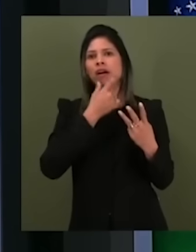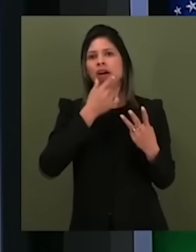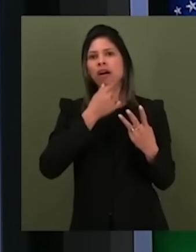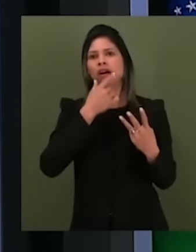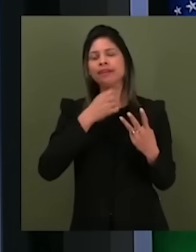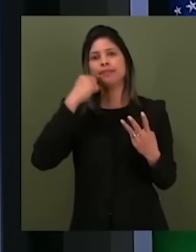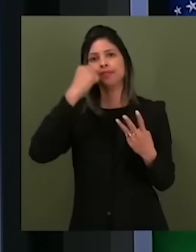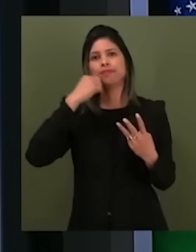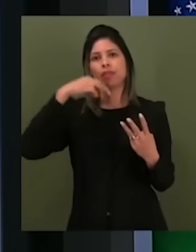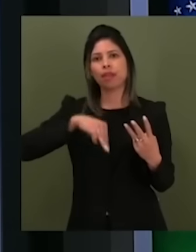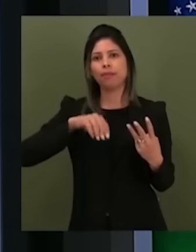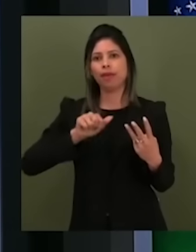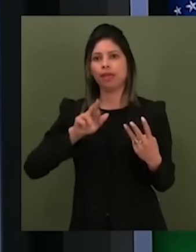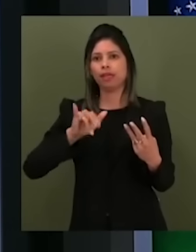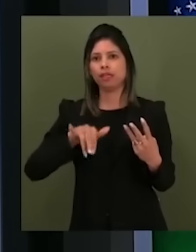vá